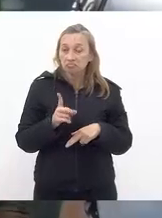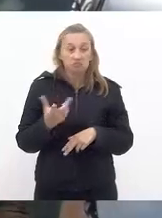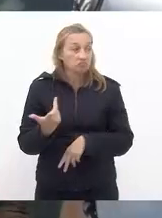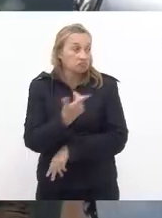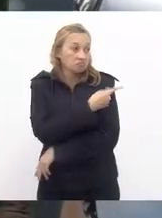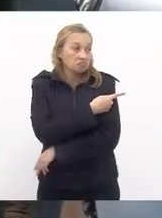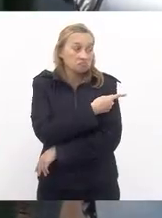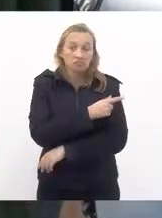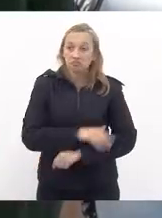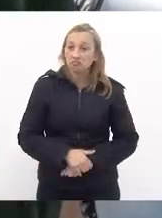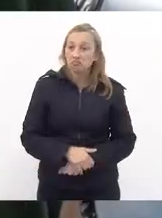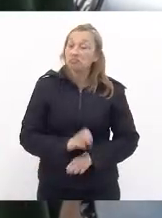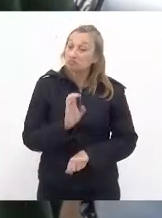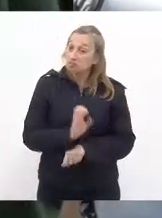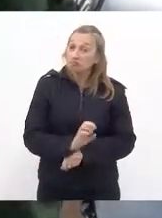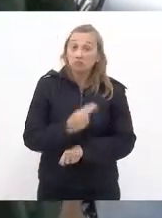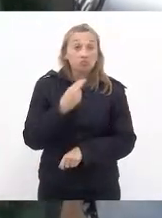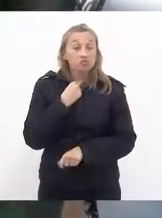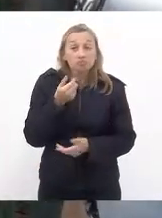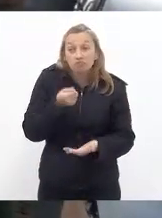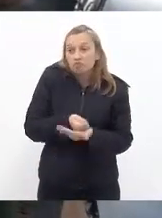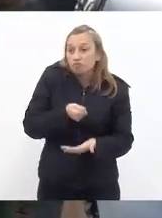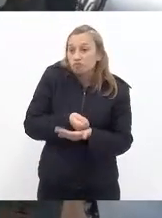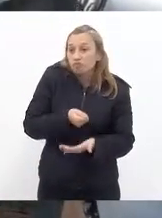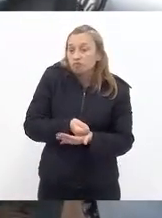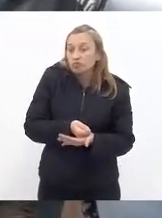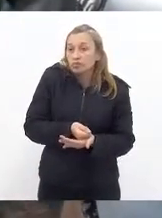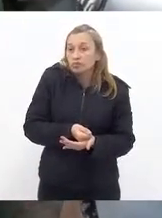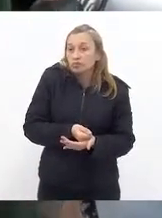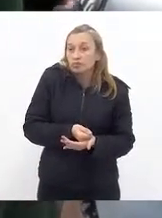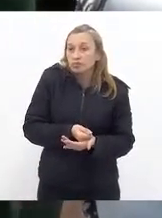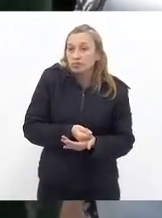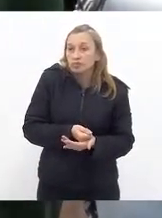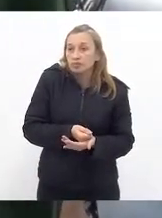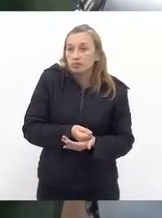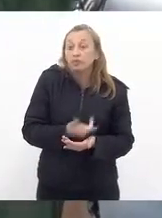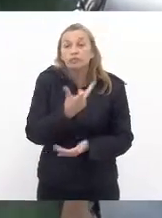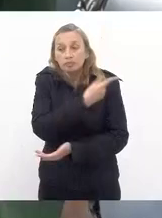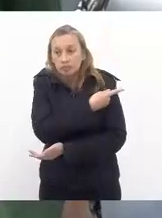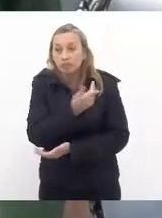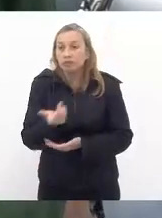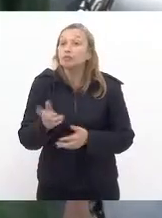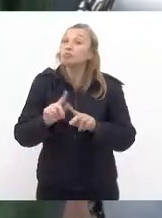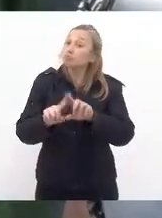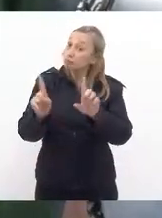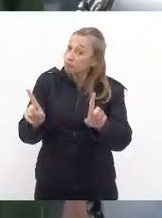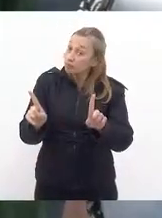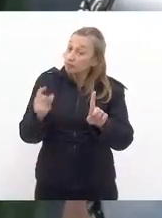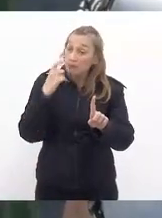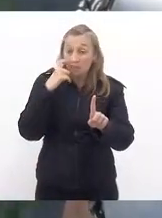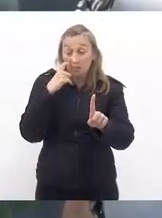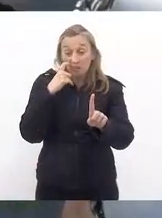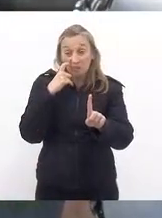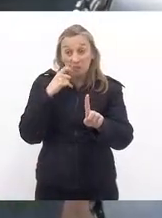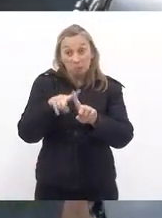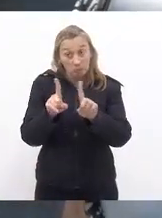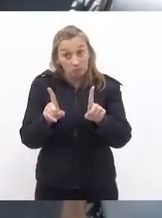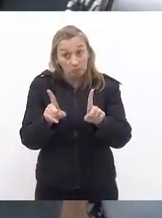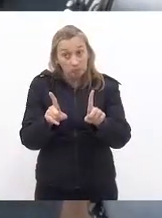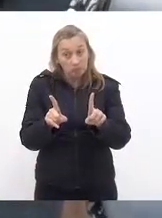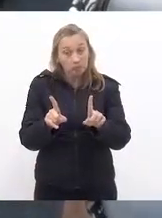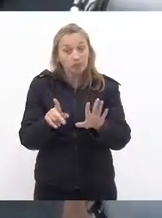vacinado o estado não pode forçá-lo e a ser imunizado porém porém